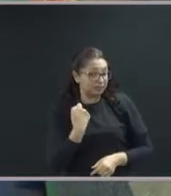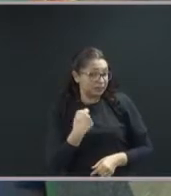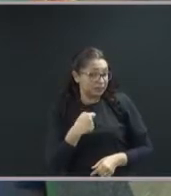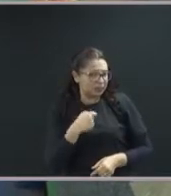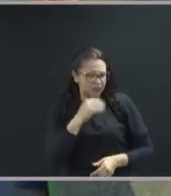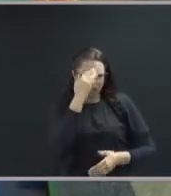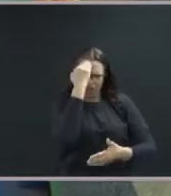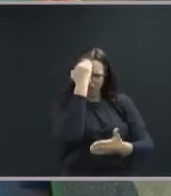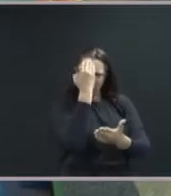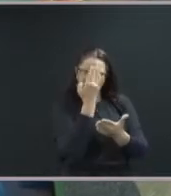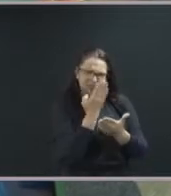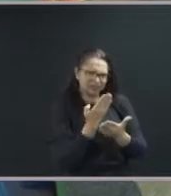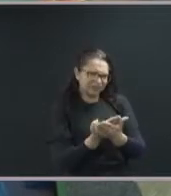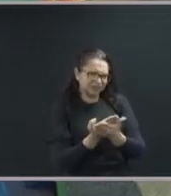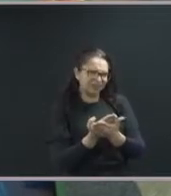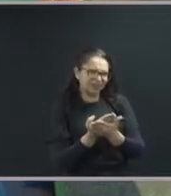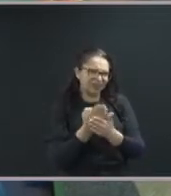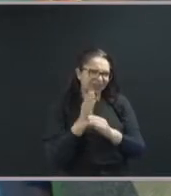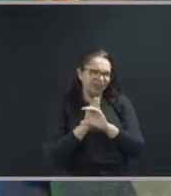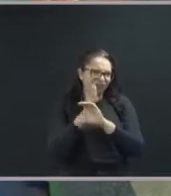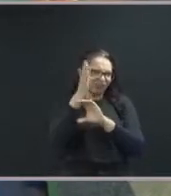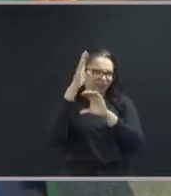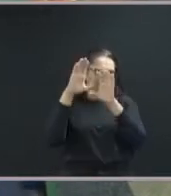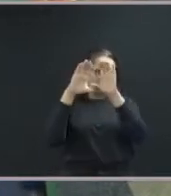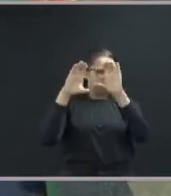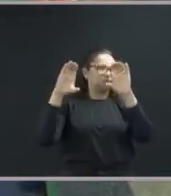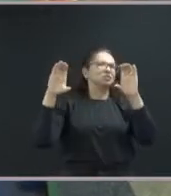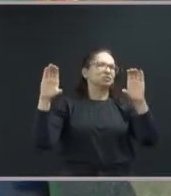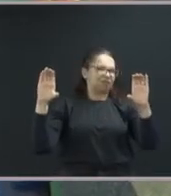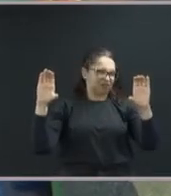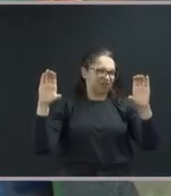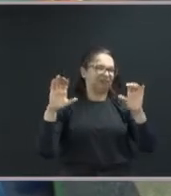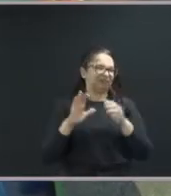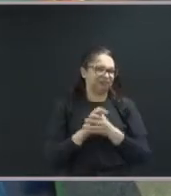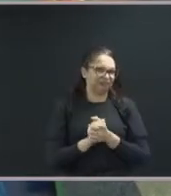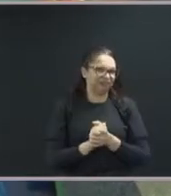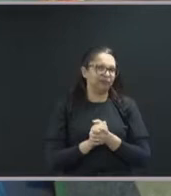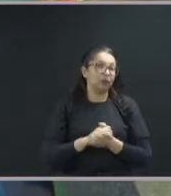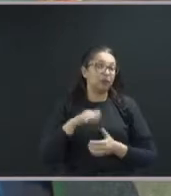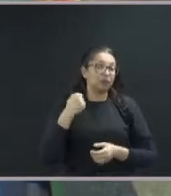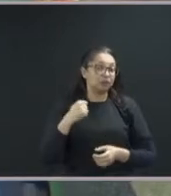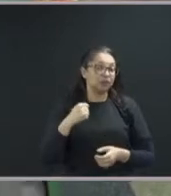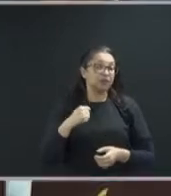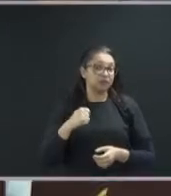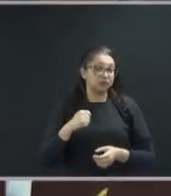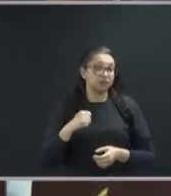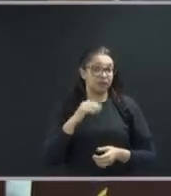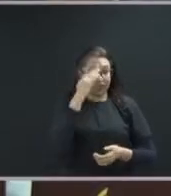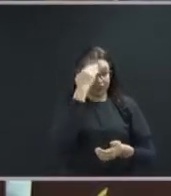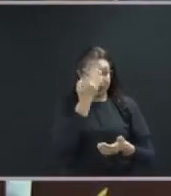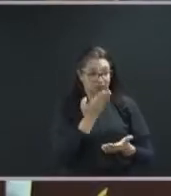invisível. Todo mundo está dizendo que não é, mas você tem fé e sabe que é.